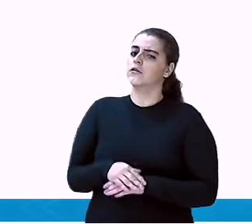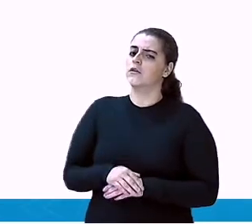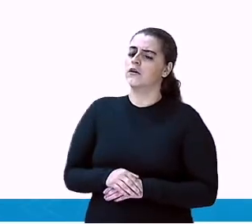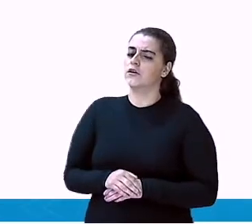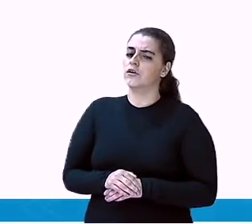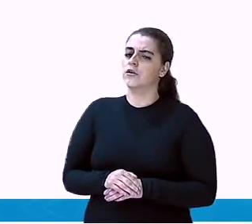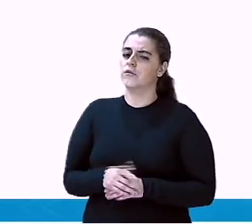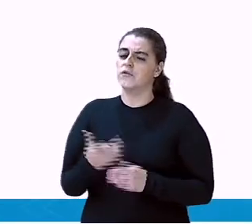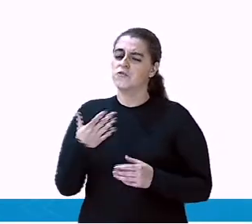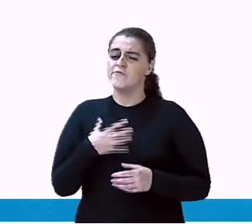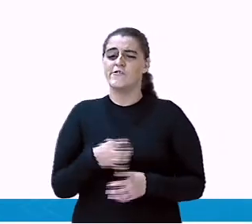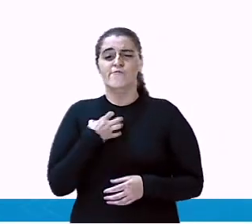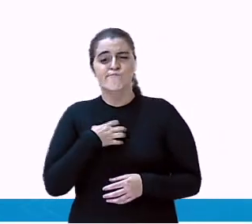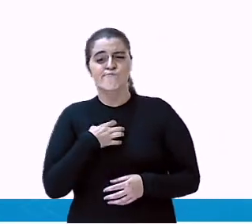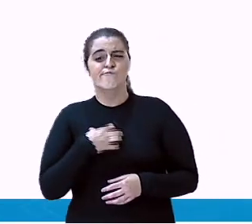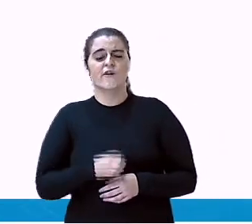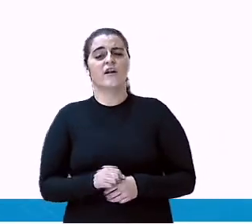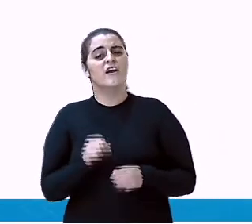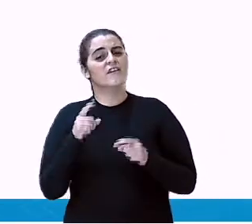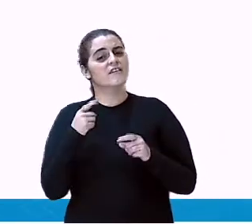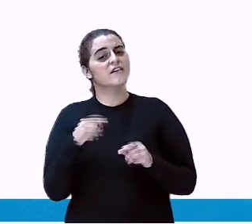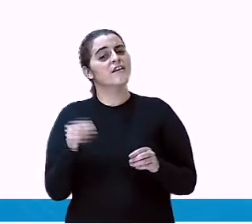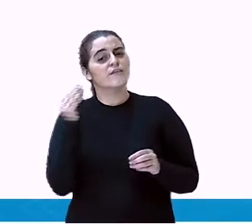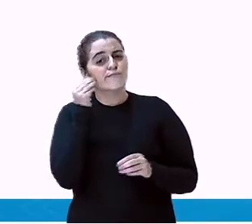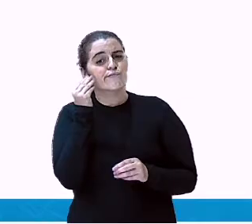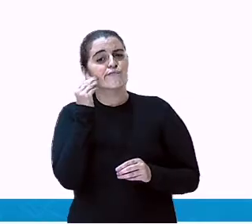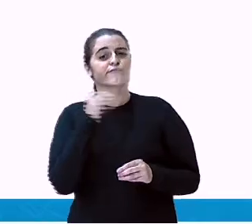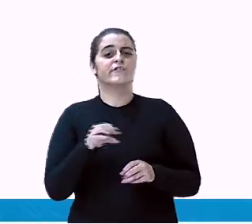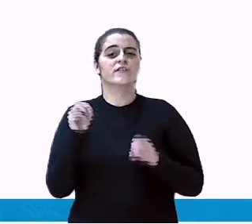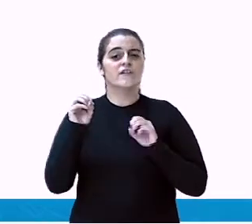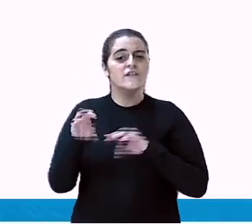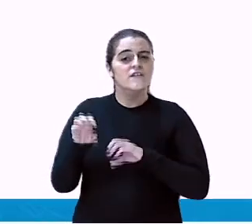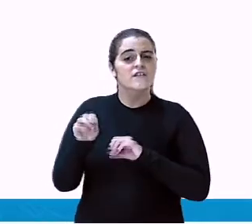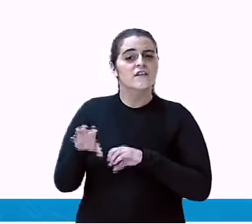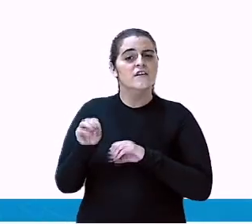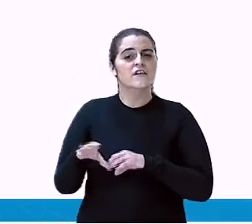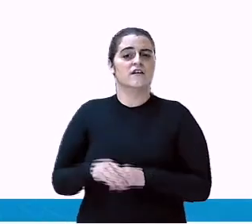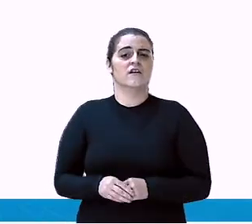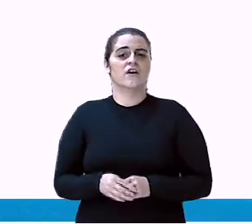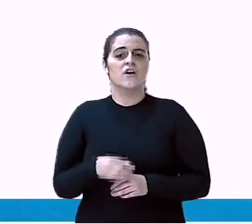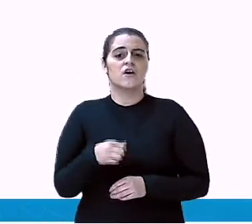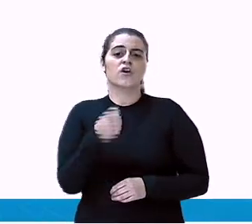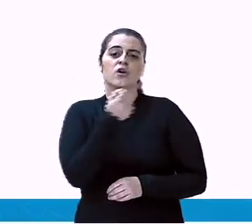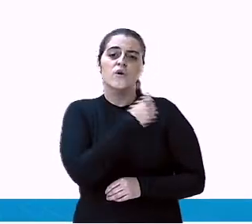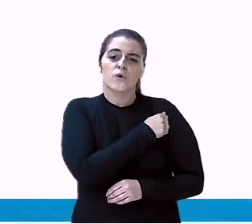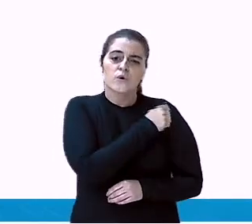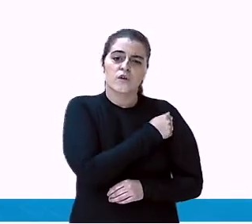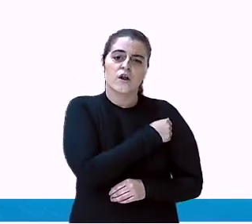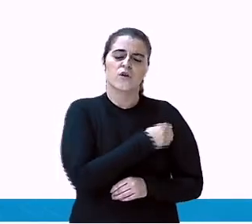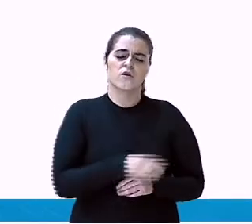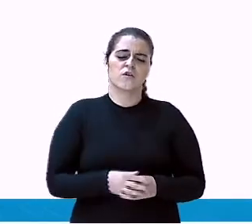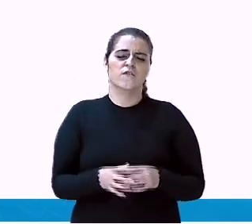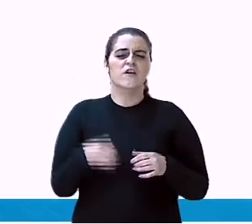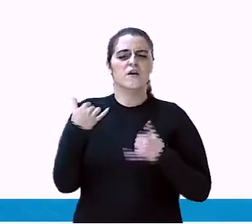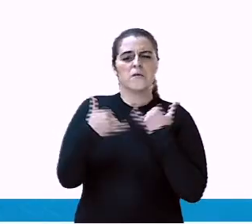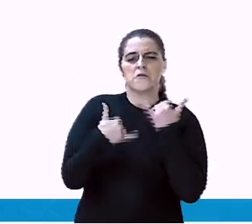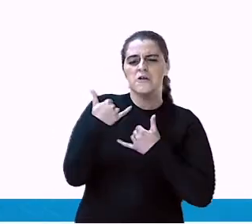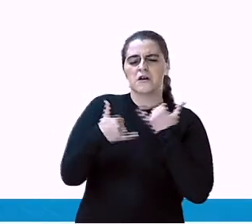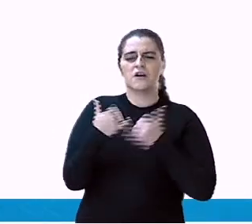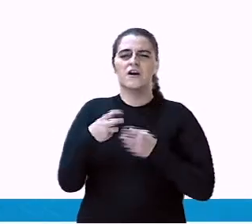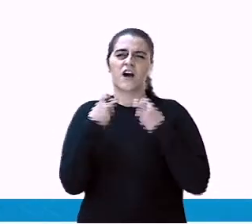Não é? Te incomoda, porque ela está tentando explicar um conteúdo e os alunos não ficam quietos, não param de fazer